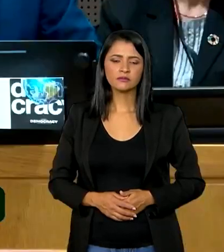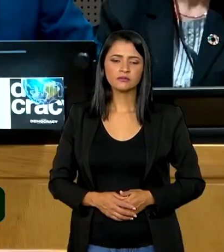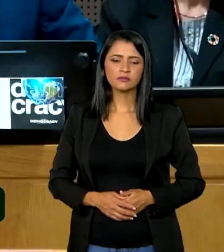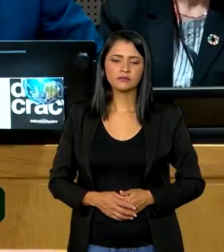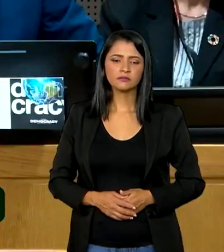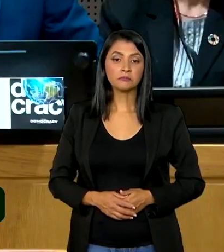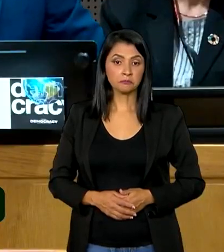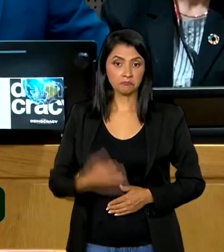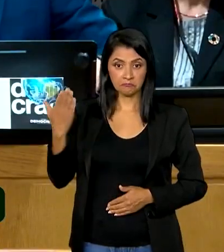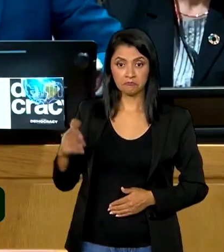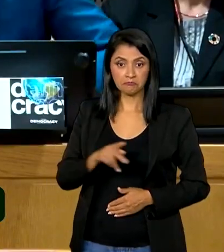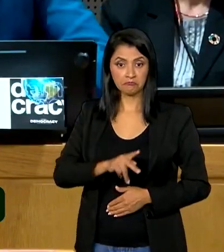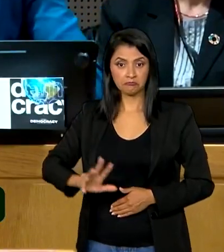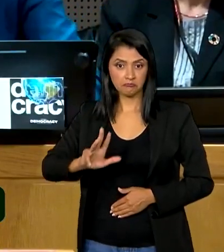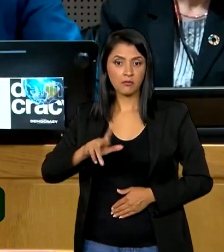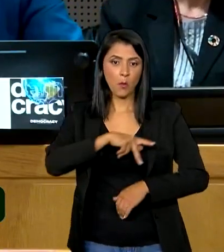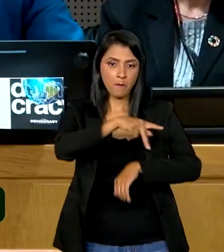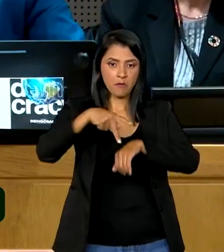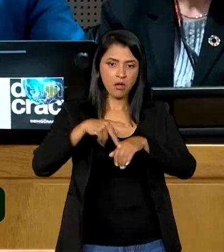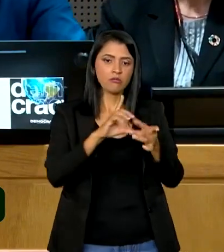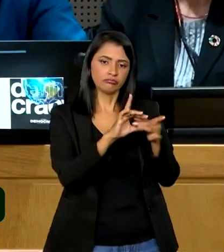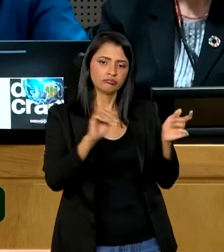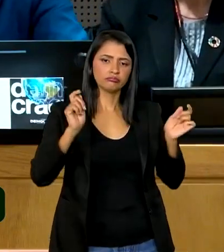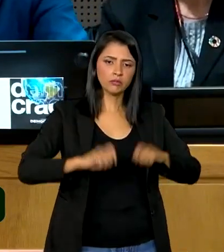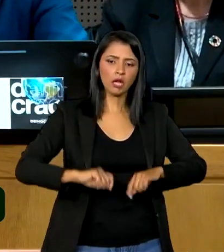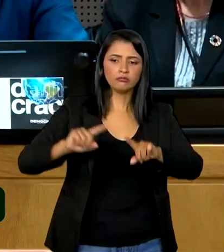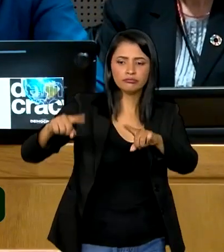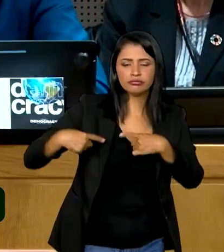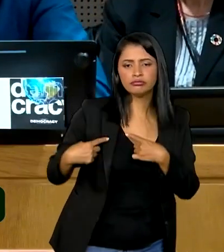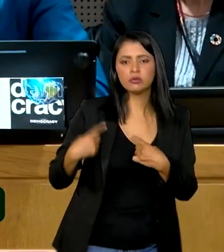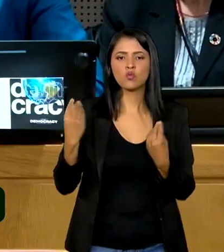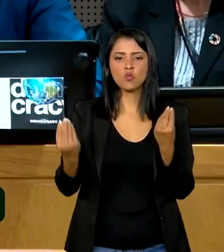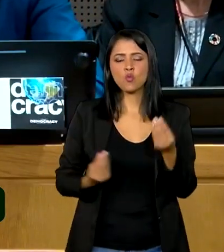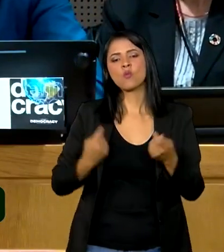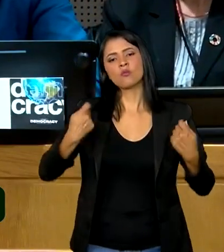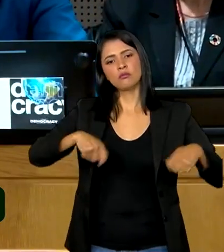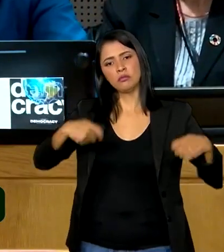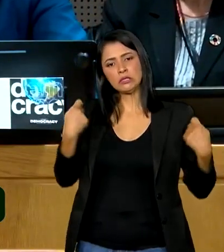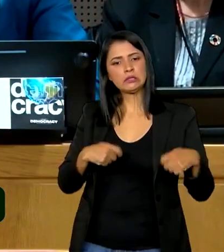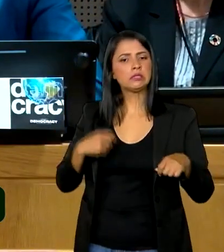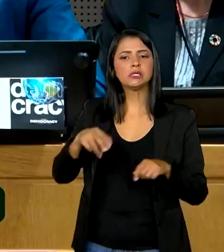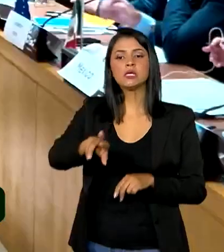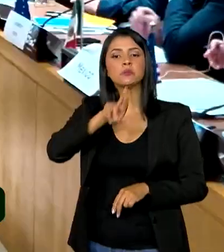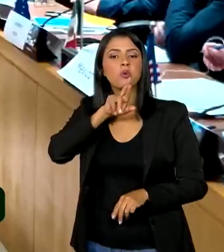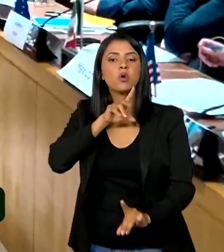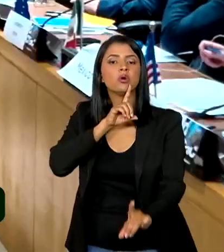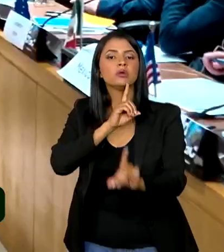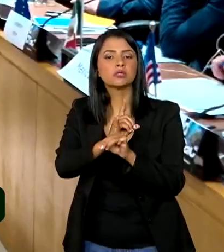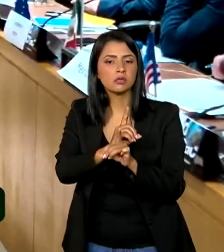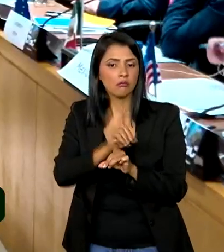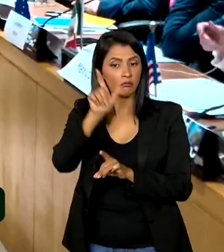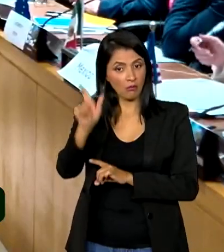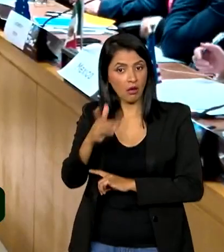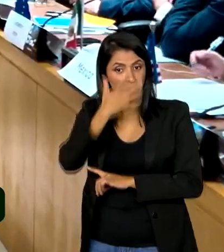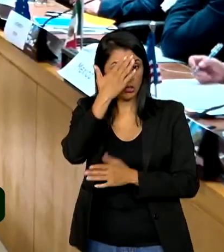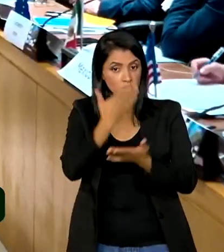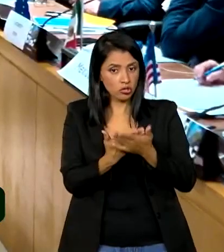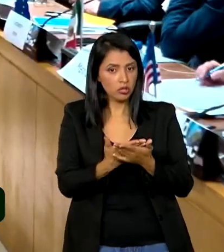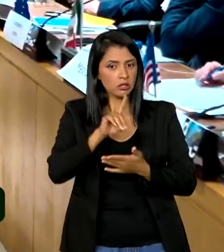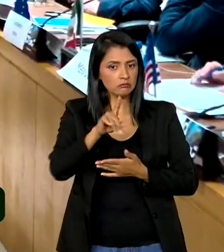Esses discursos violentos saem das redes para as ruas, incentivando comportamentos extremistas, que têm minado os regimes democráticos.